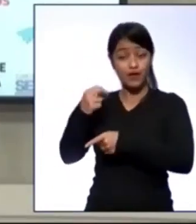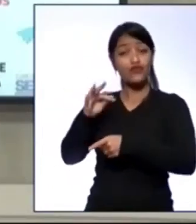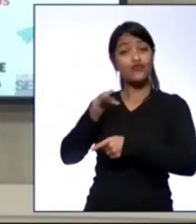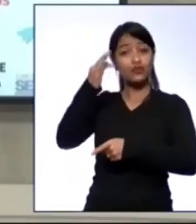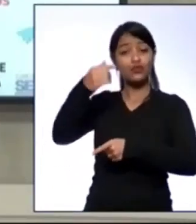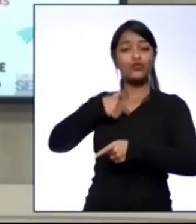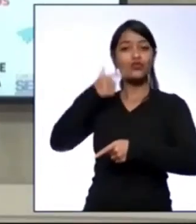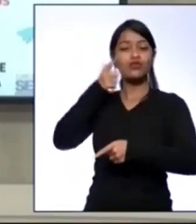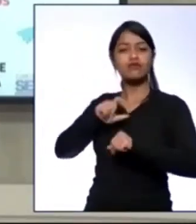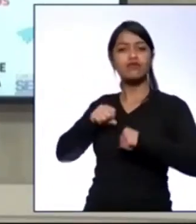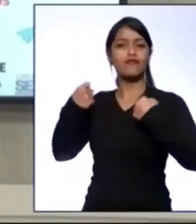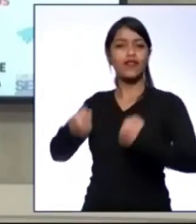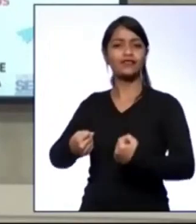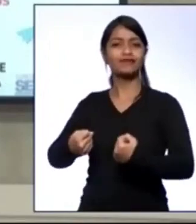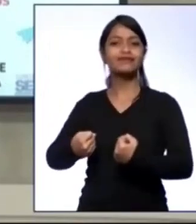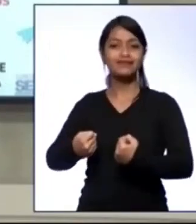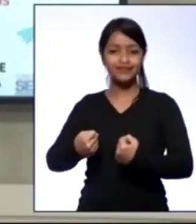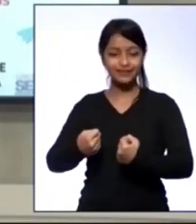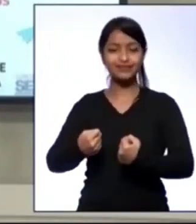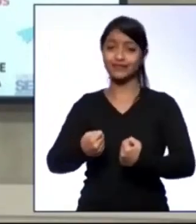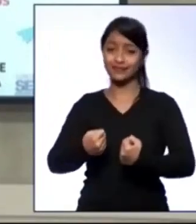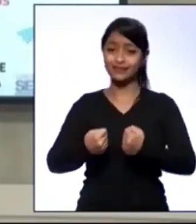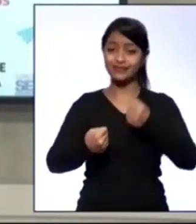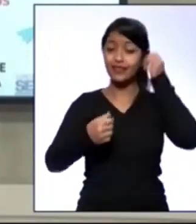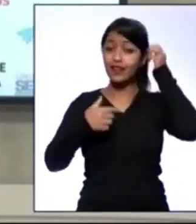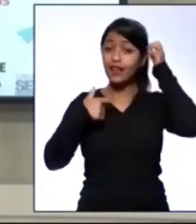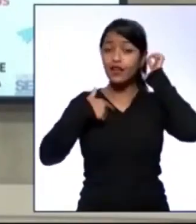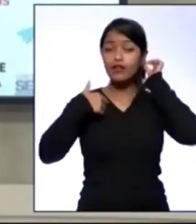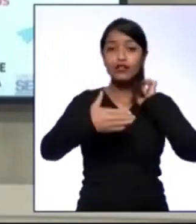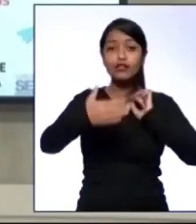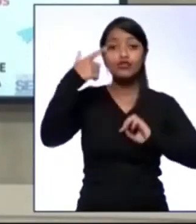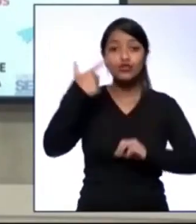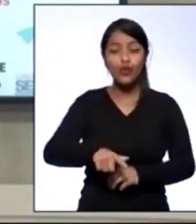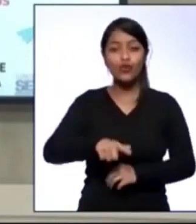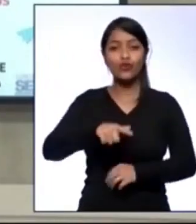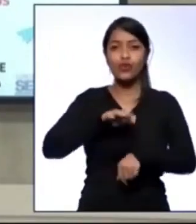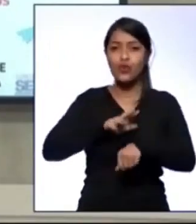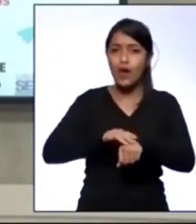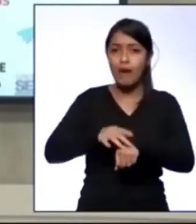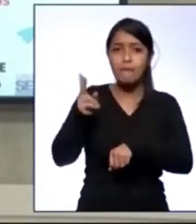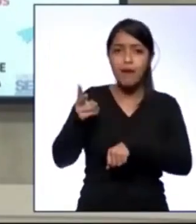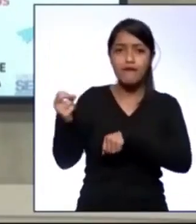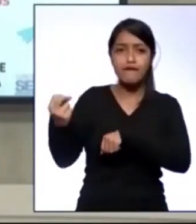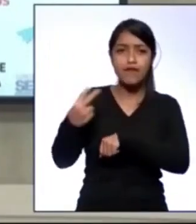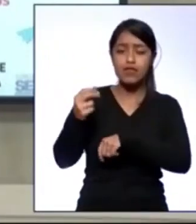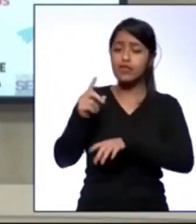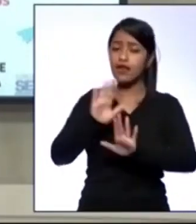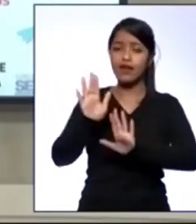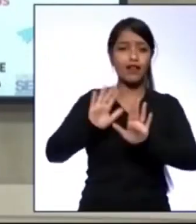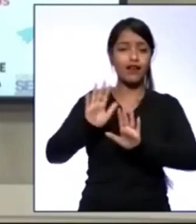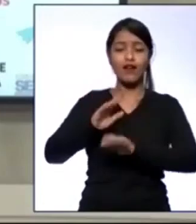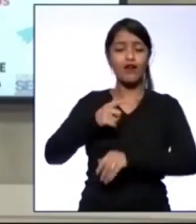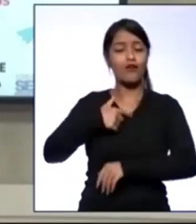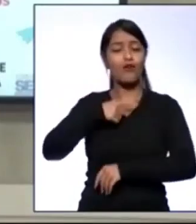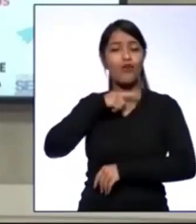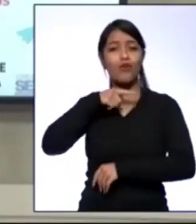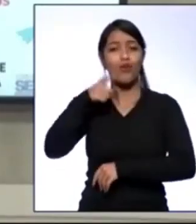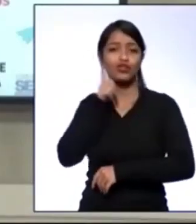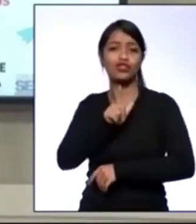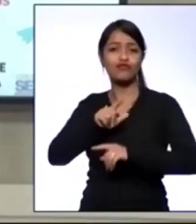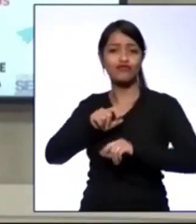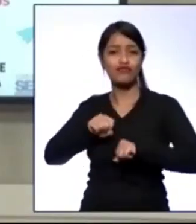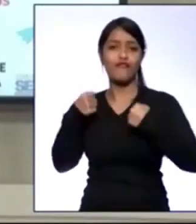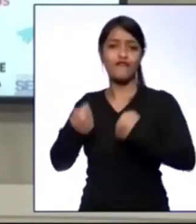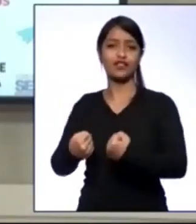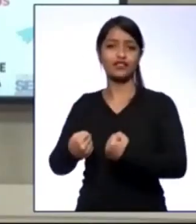agente. E eu não fico doente de novo pelo mesmo vírus. Eu estou usando o exemplo